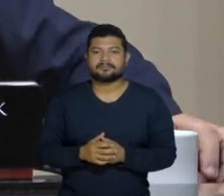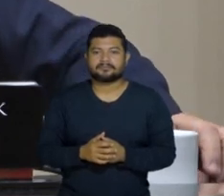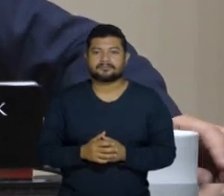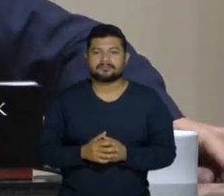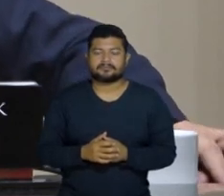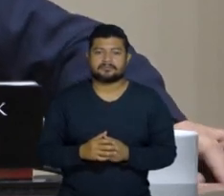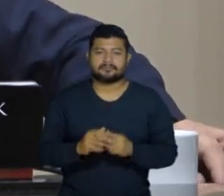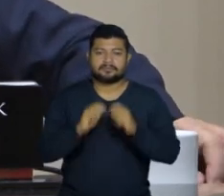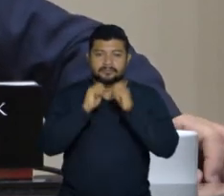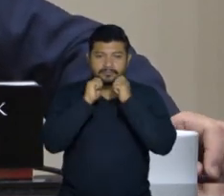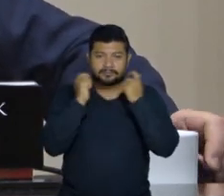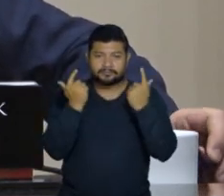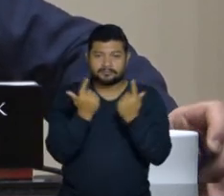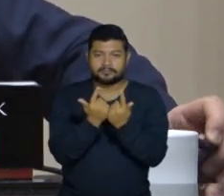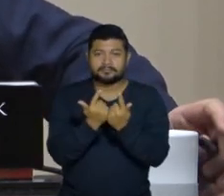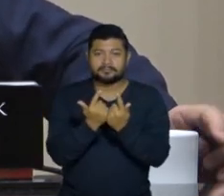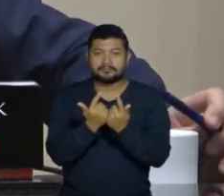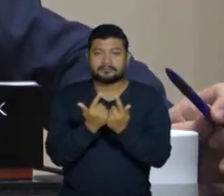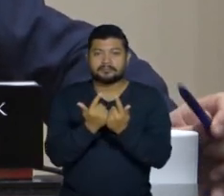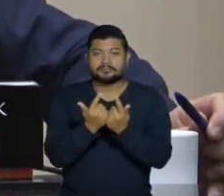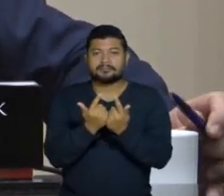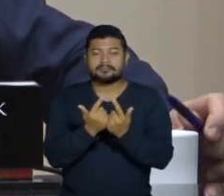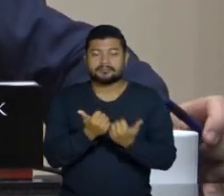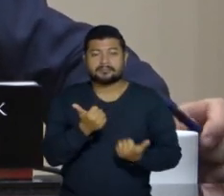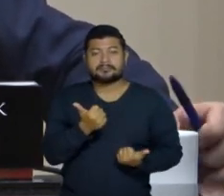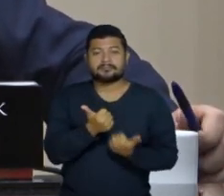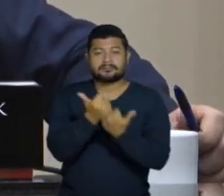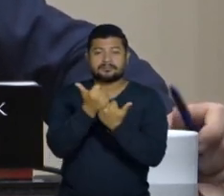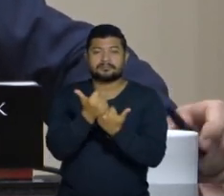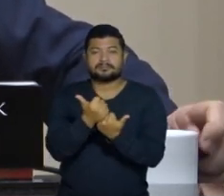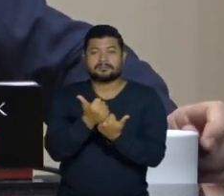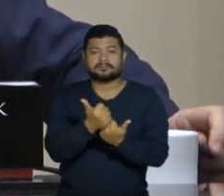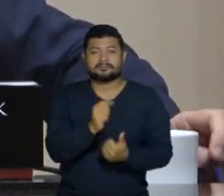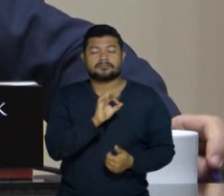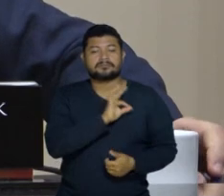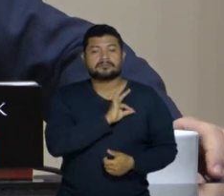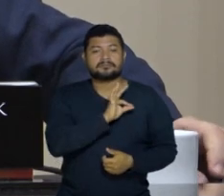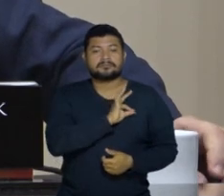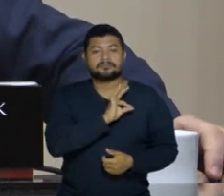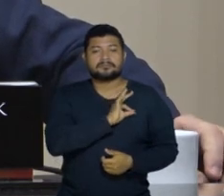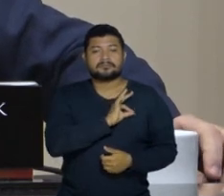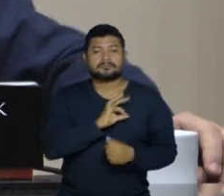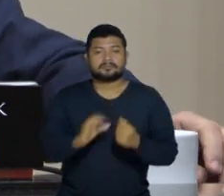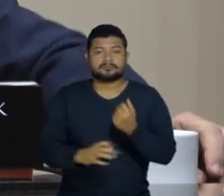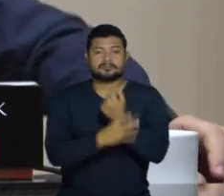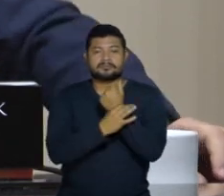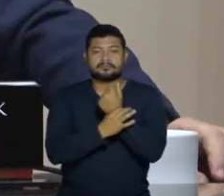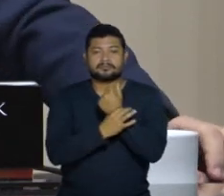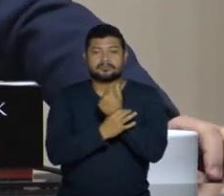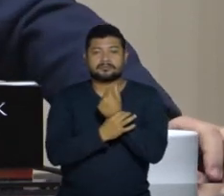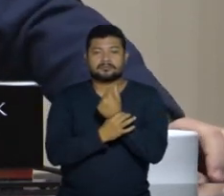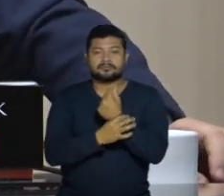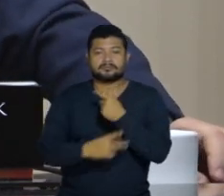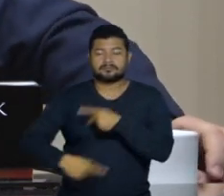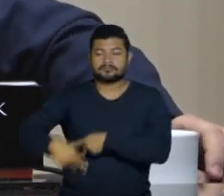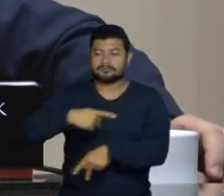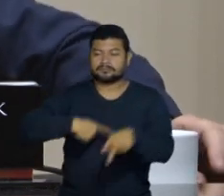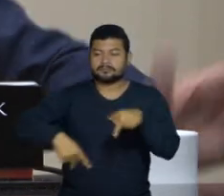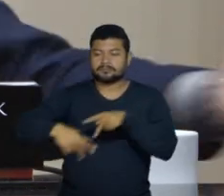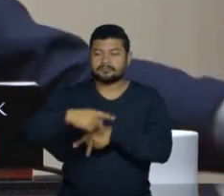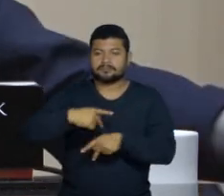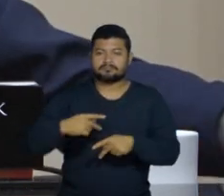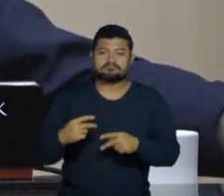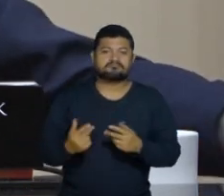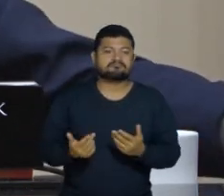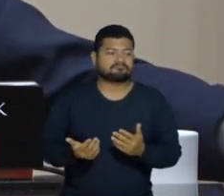Assembleia, que tem apoiado a polícia e a segurança pública. Parabéns, Edito.